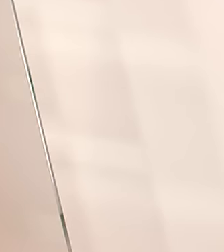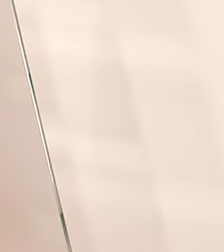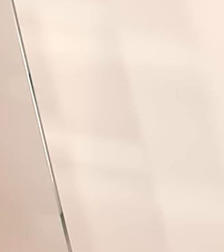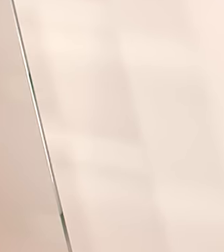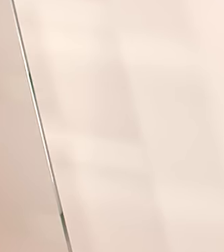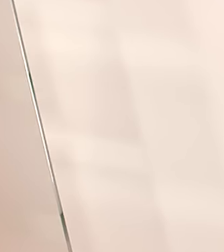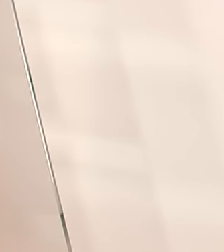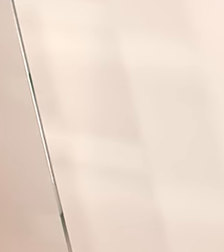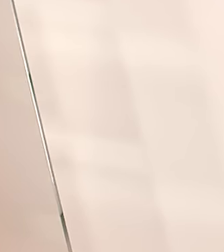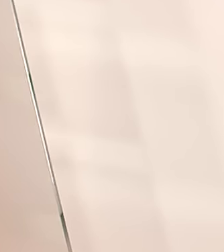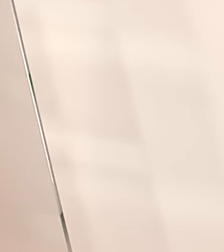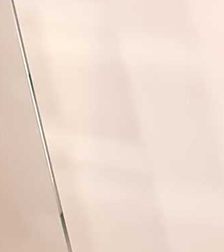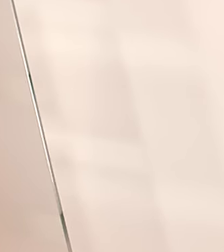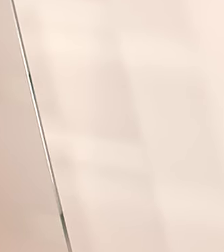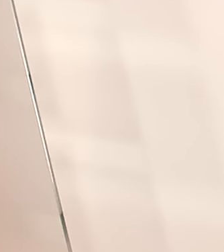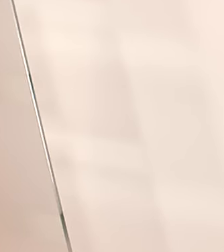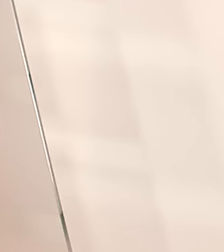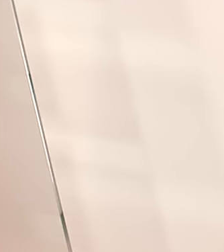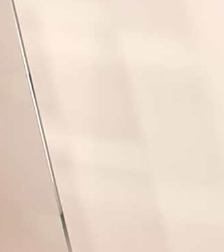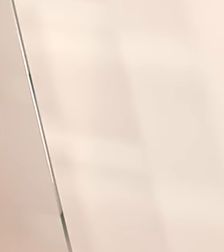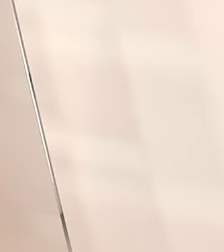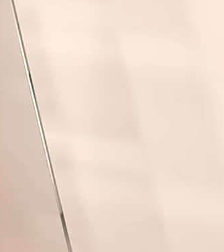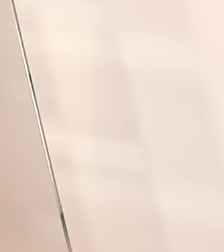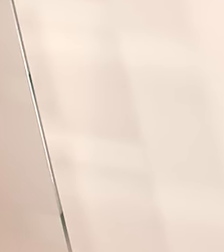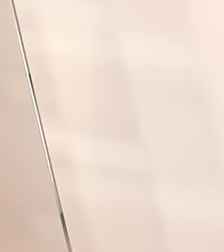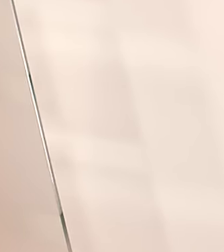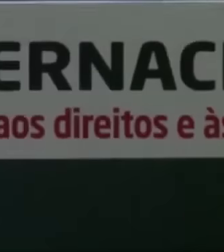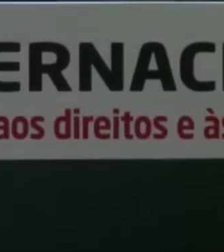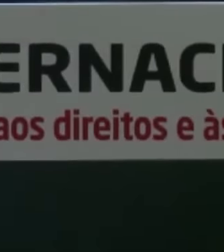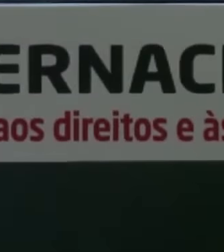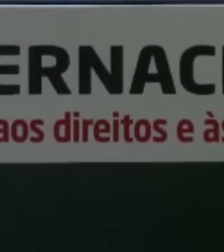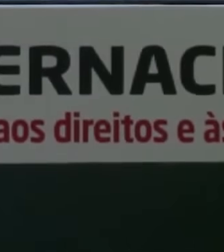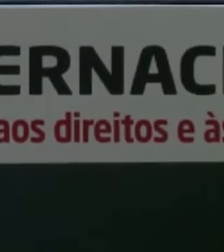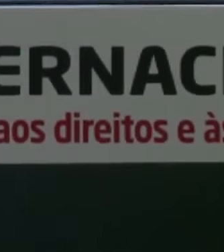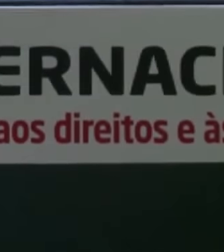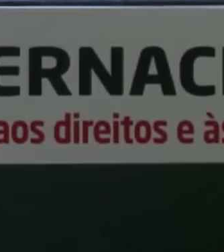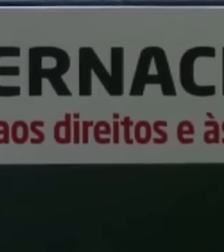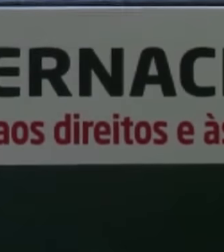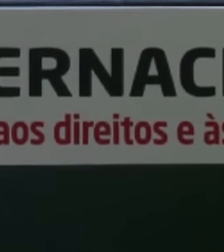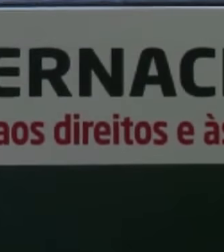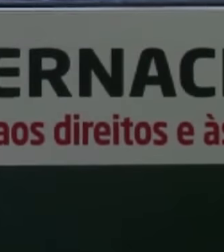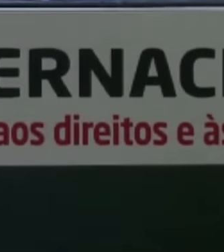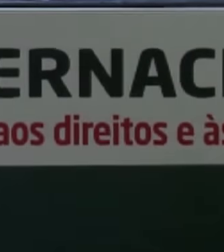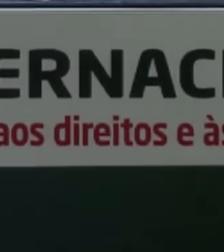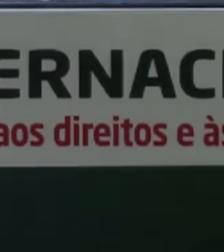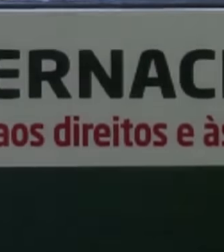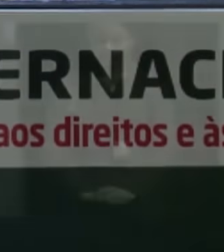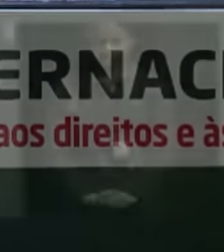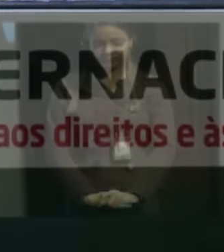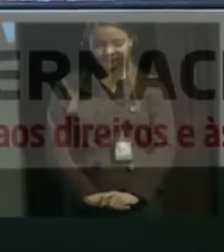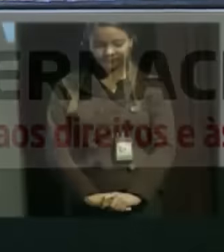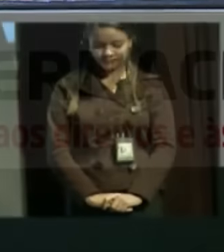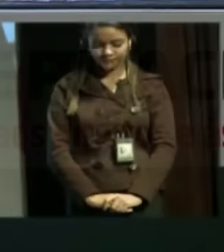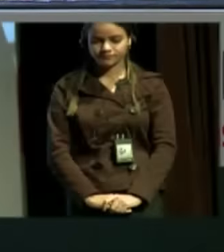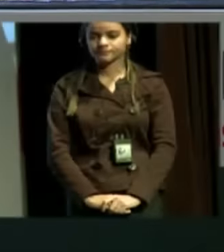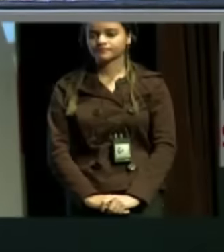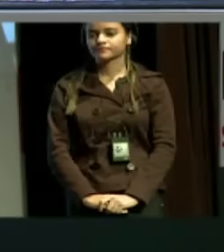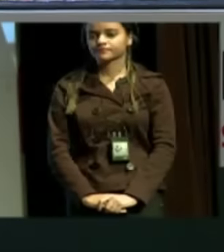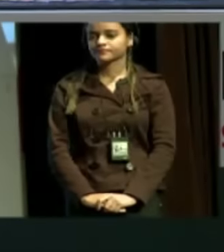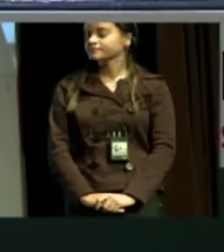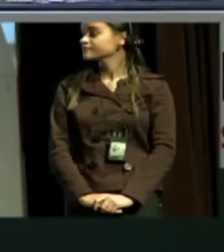congresso será eleita a nova executiva Nacional da Cut o maior encontro da Cut começou com um seminário